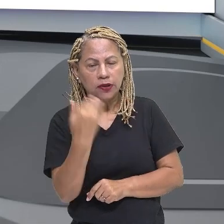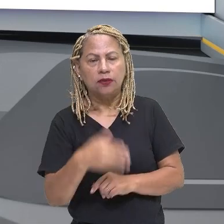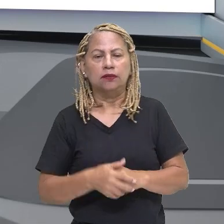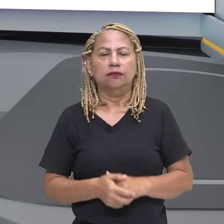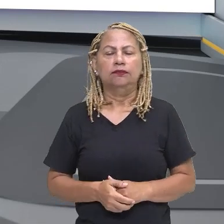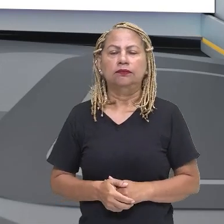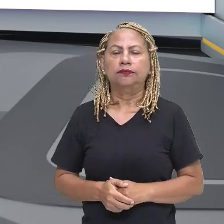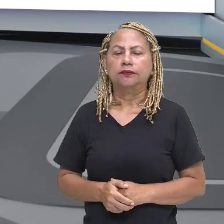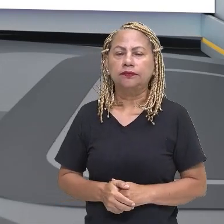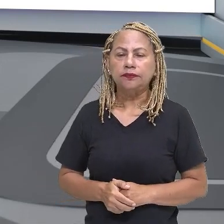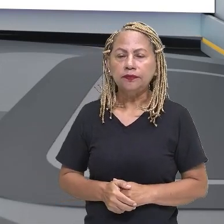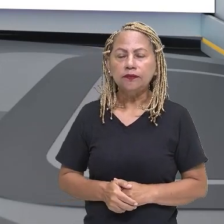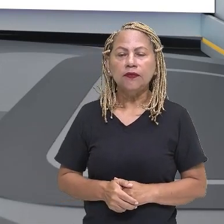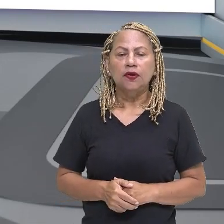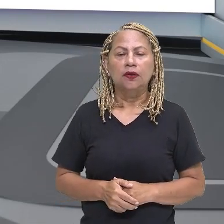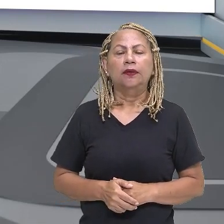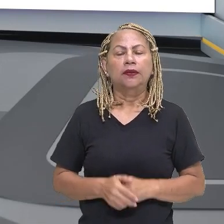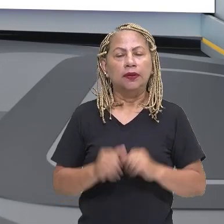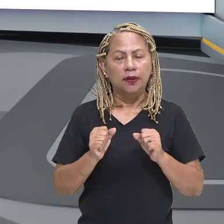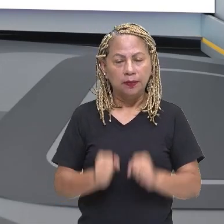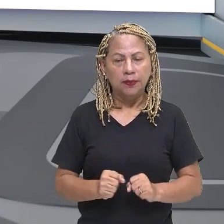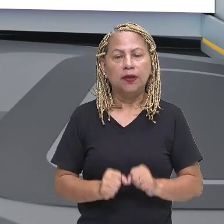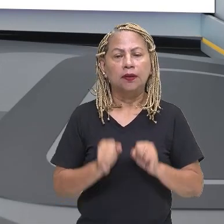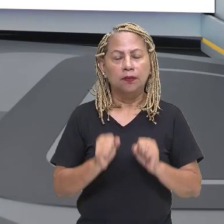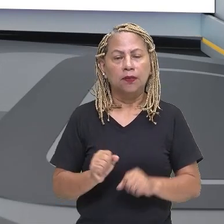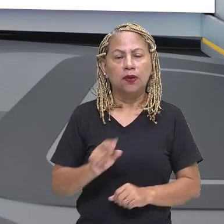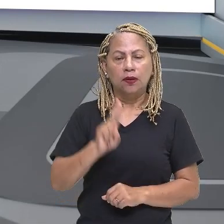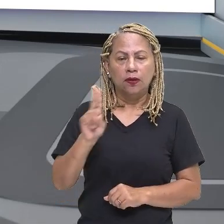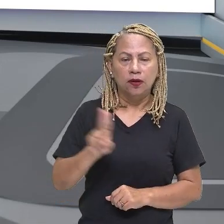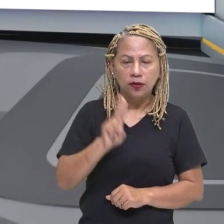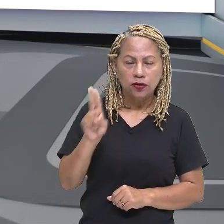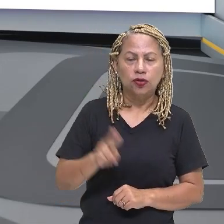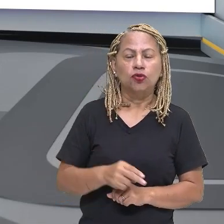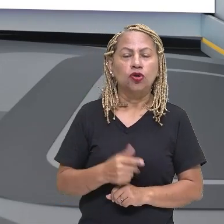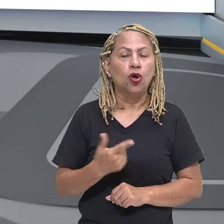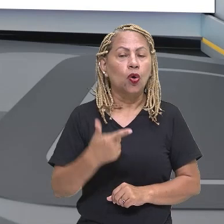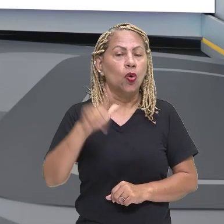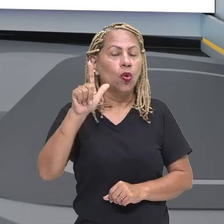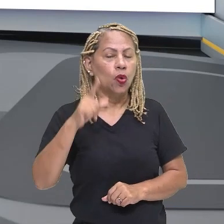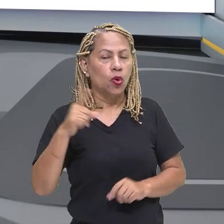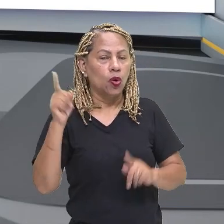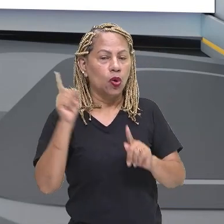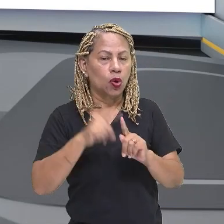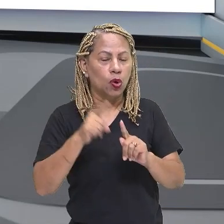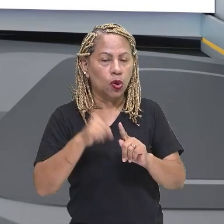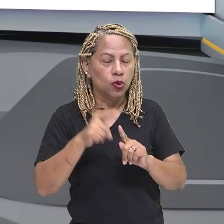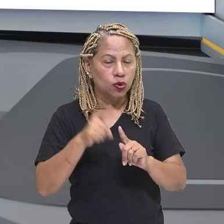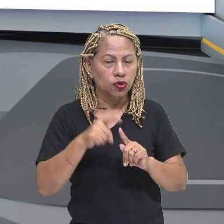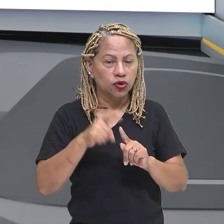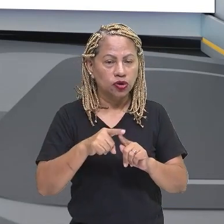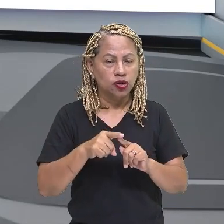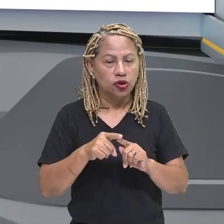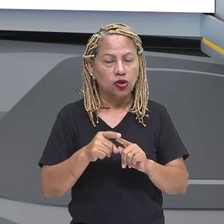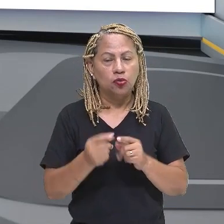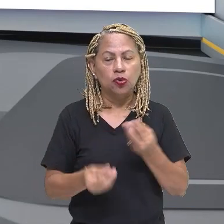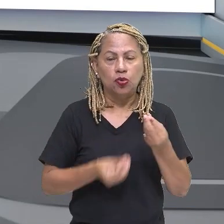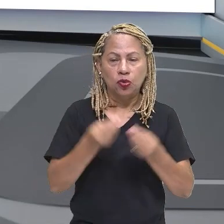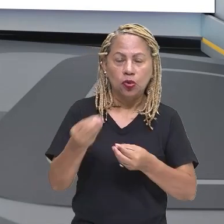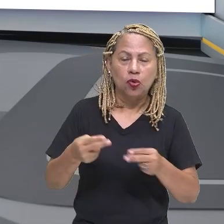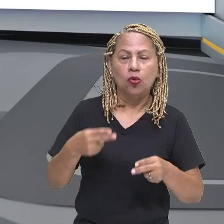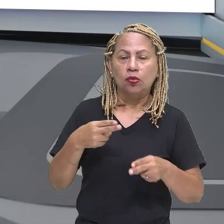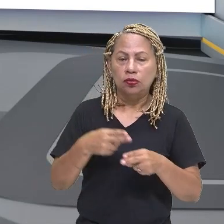ainda que possa usar também armas brancas como facas. O jogador normalmente assume esse